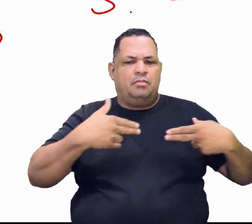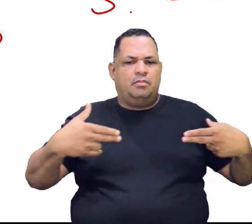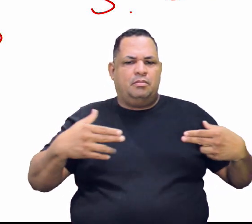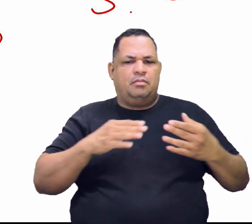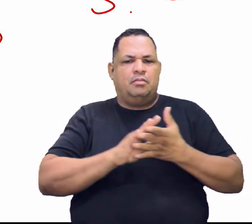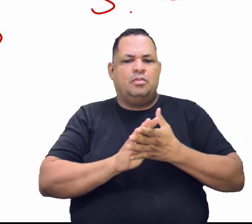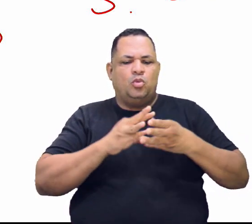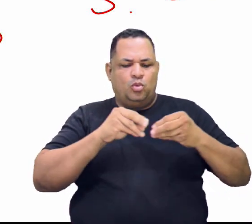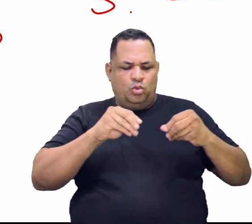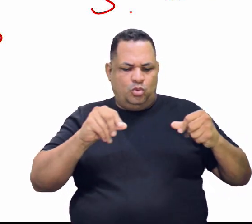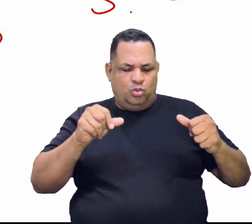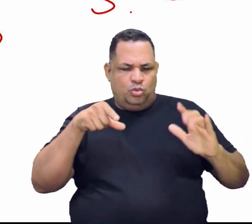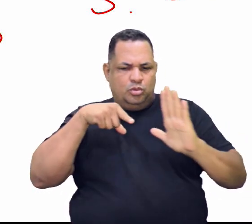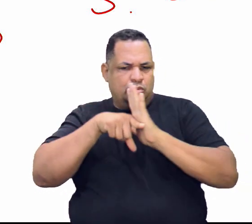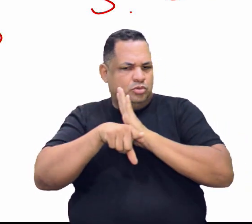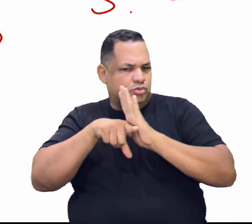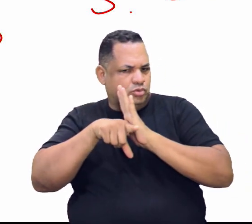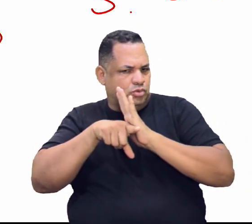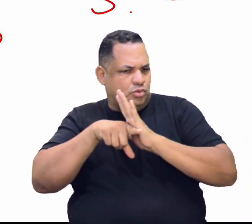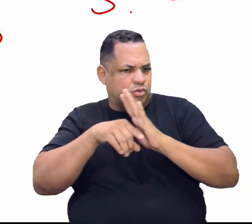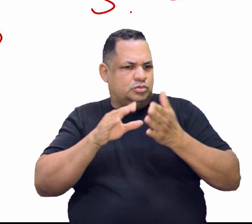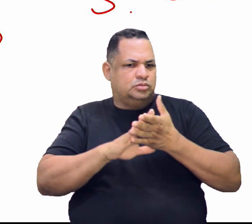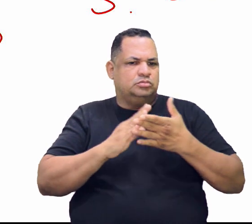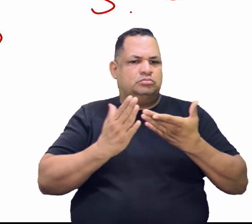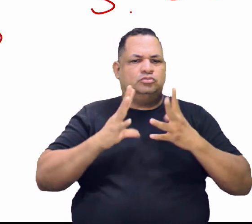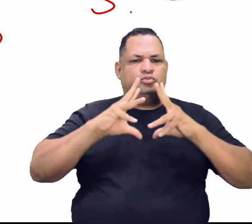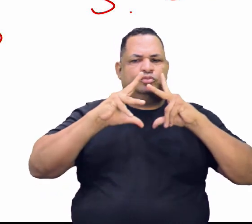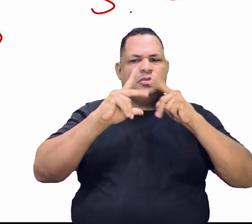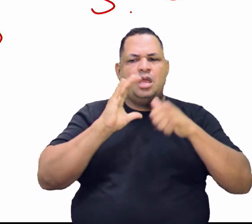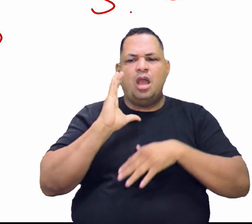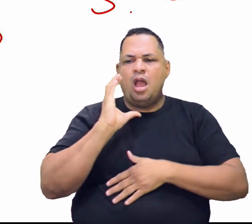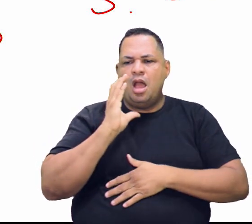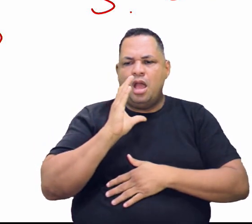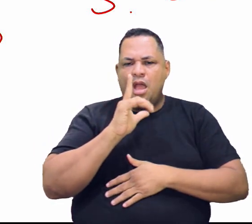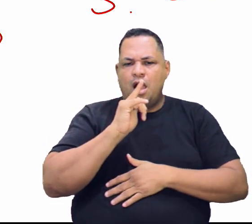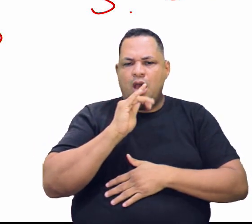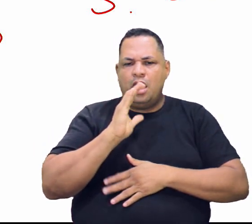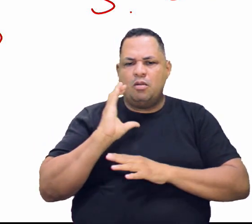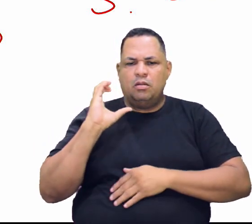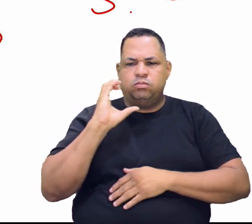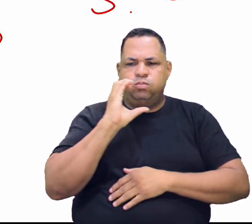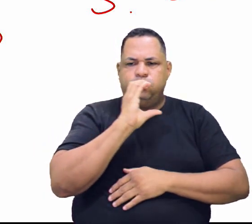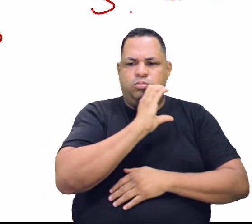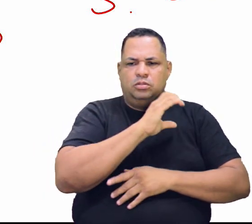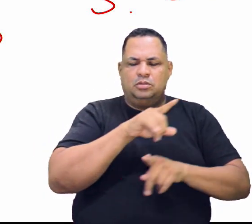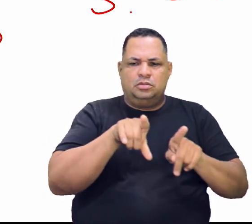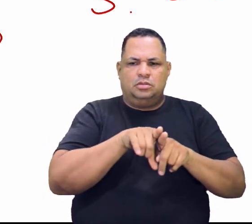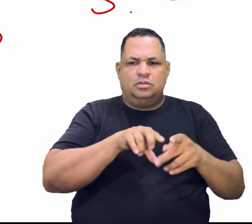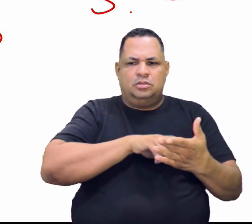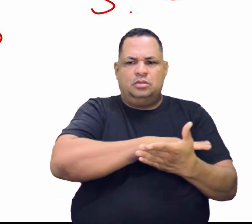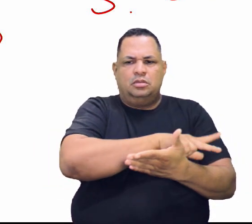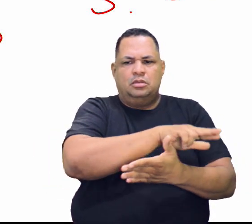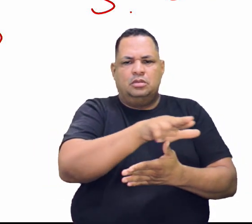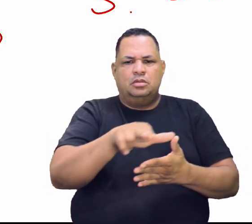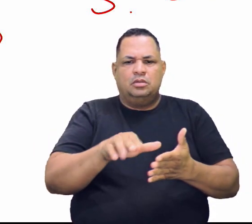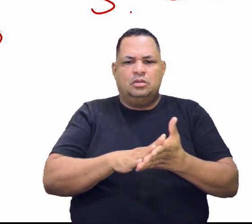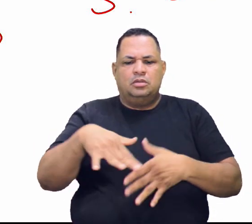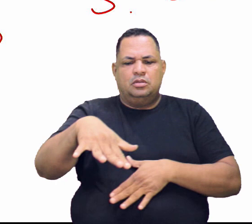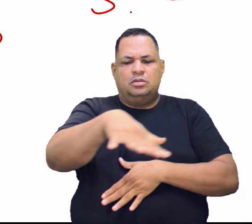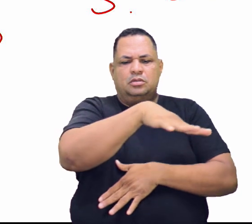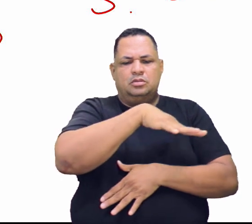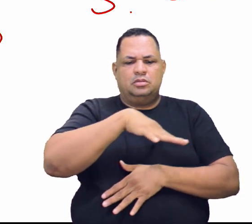termais. É isso que vocês viram. Foram vários relatórios dessas